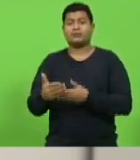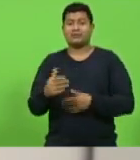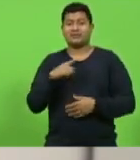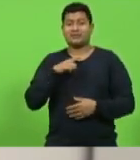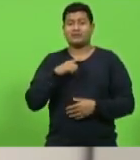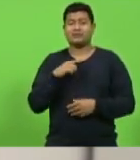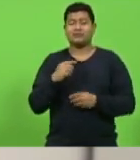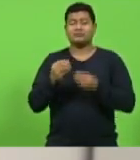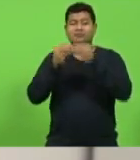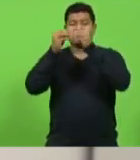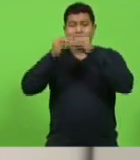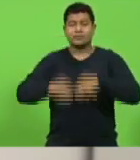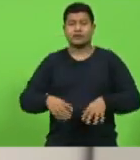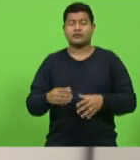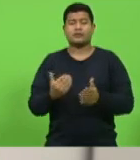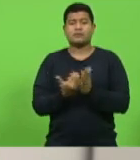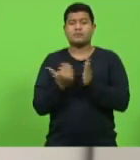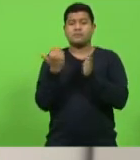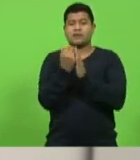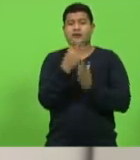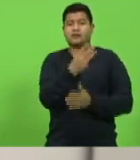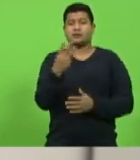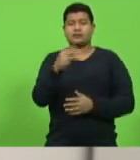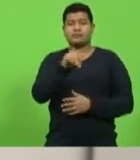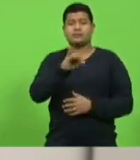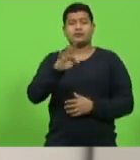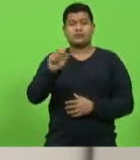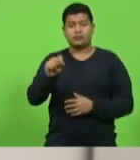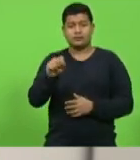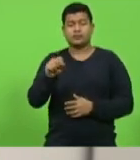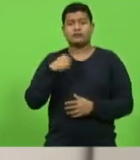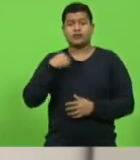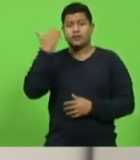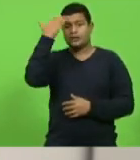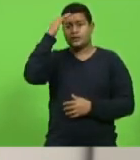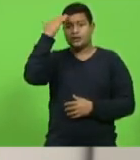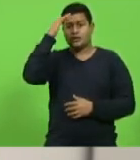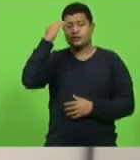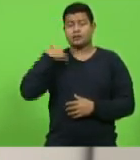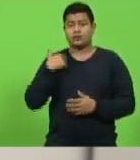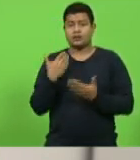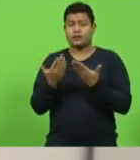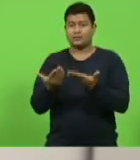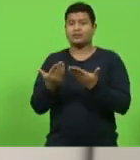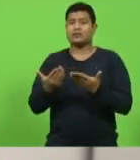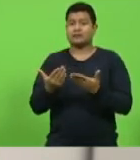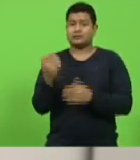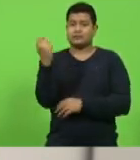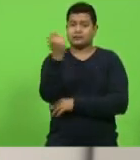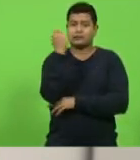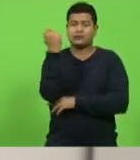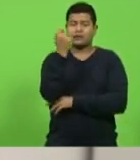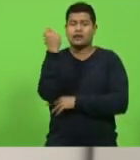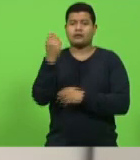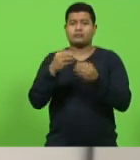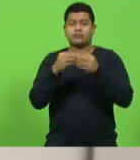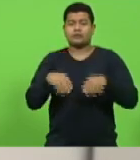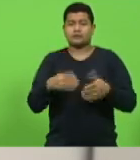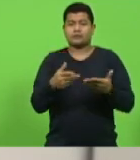mais de 33 milhões de reais, e ciente do fato que implicou em grave prejuízo ao erário,